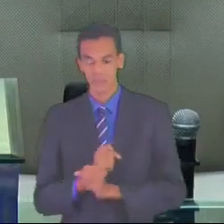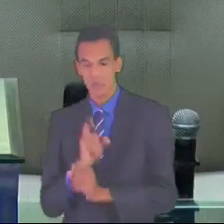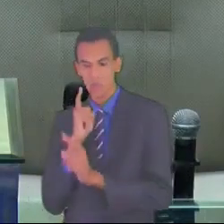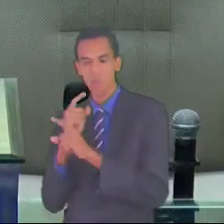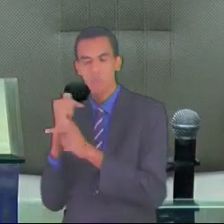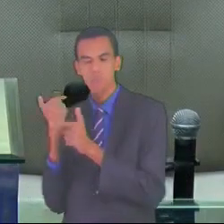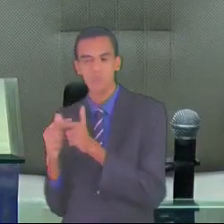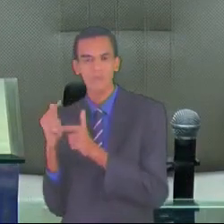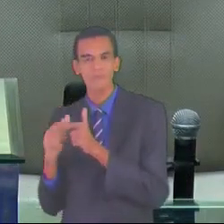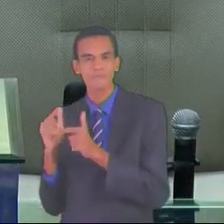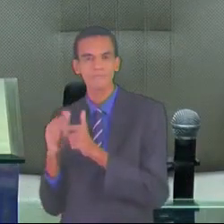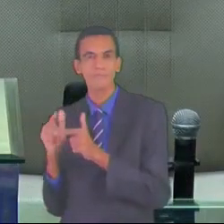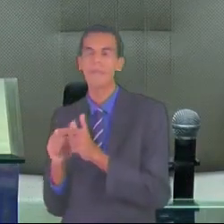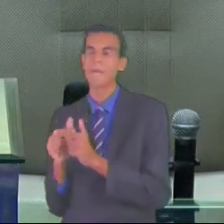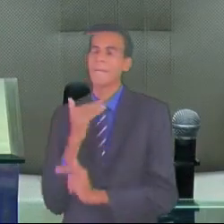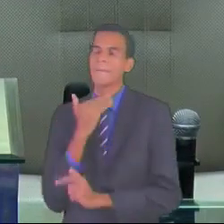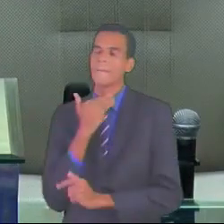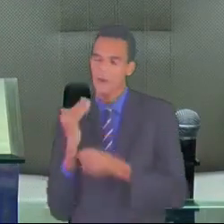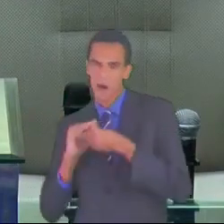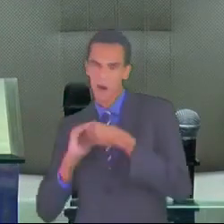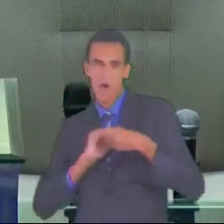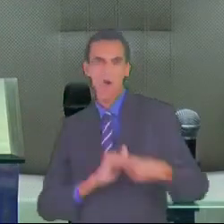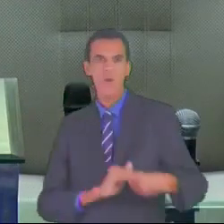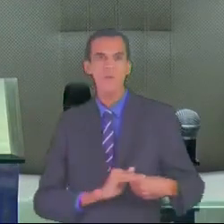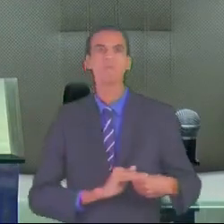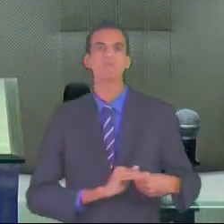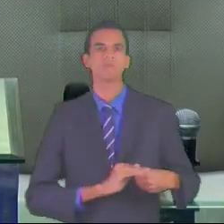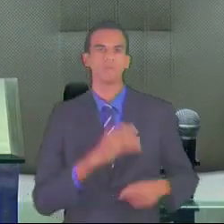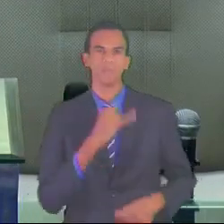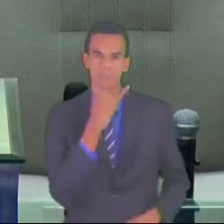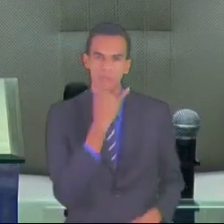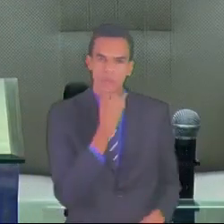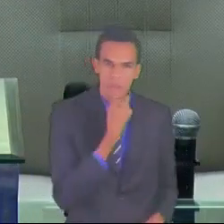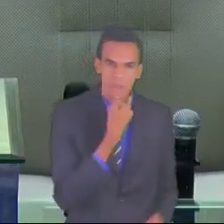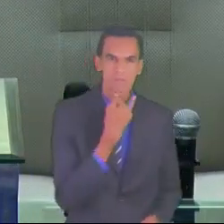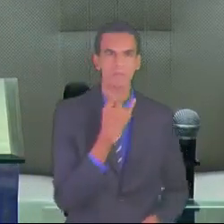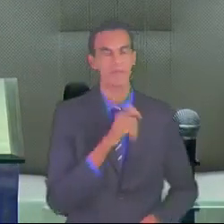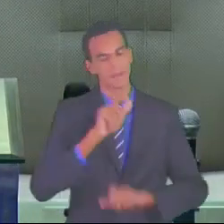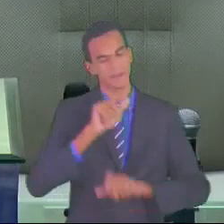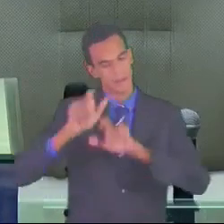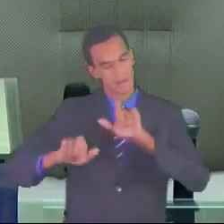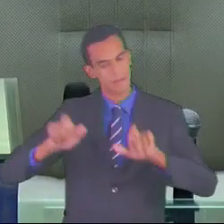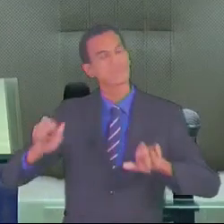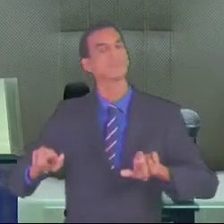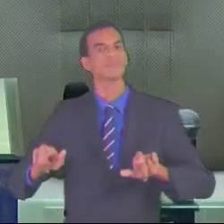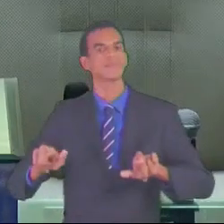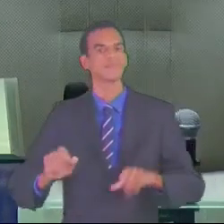Isto mata, isto oprime, isto entristece as pessoas.